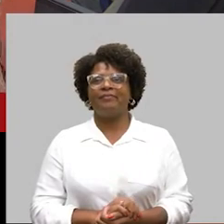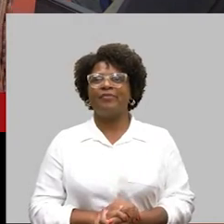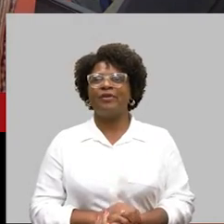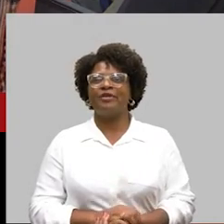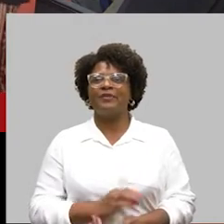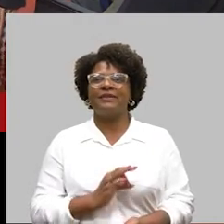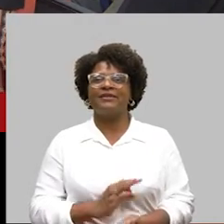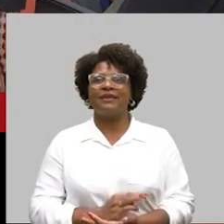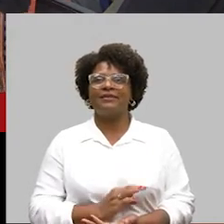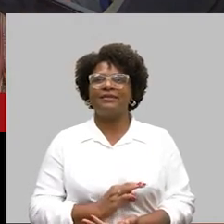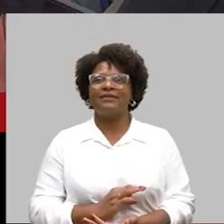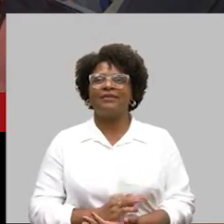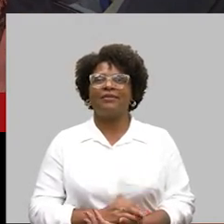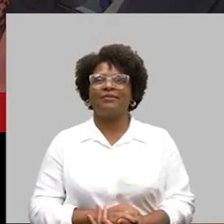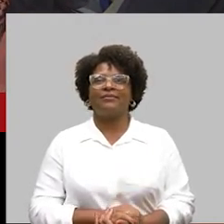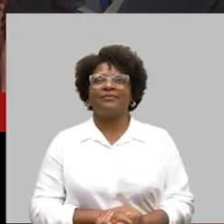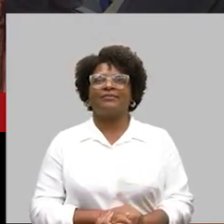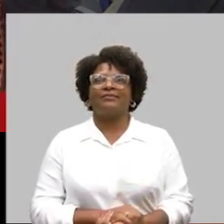por